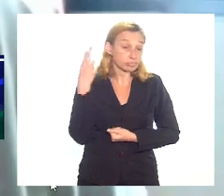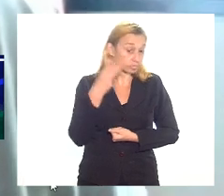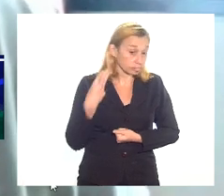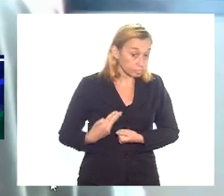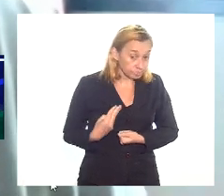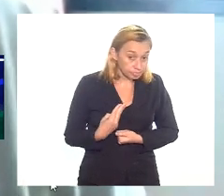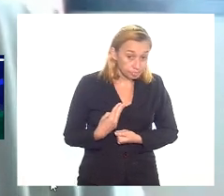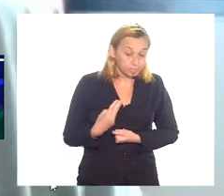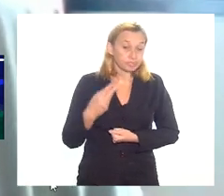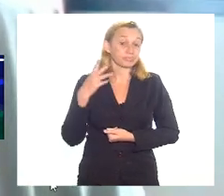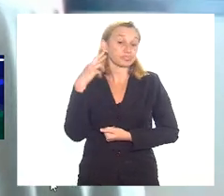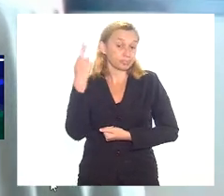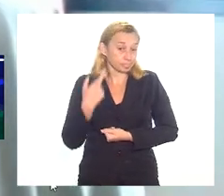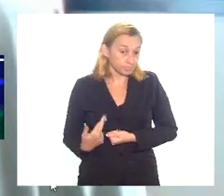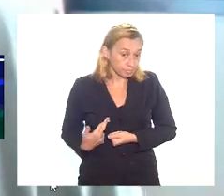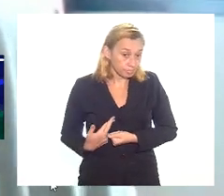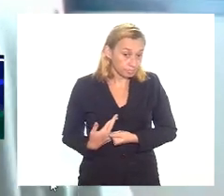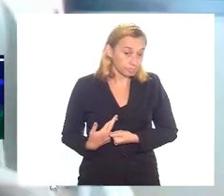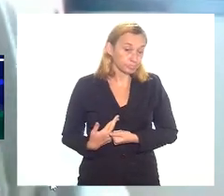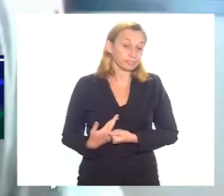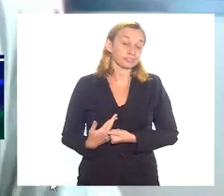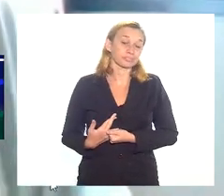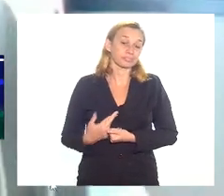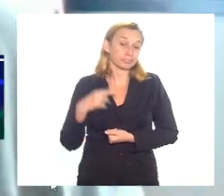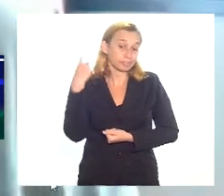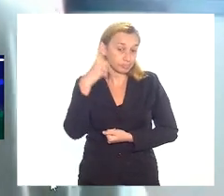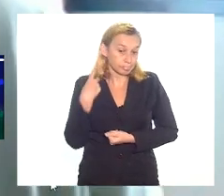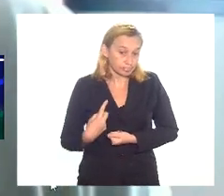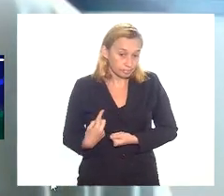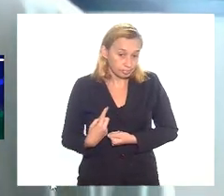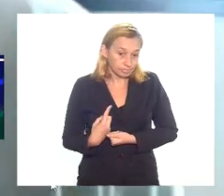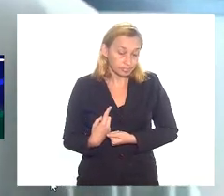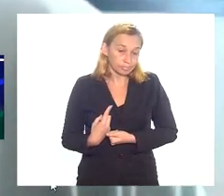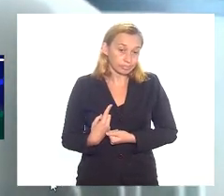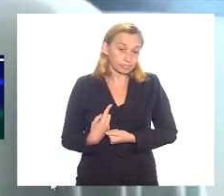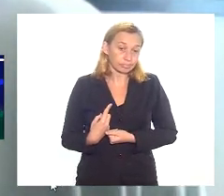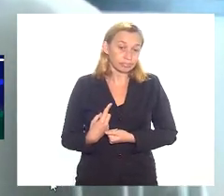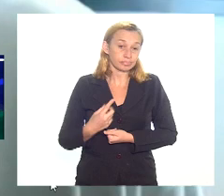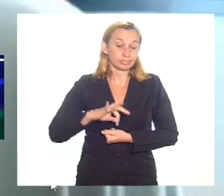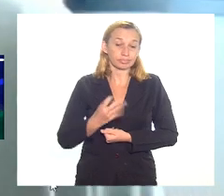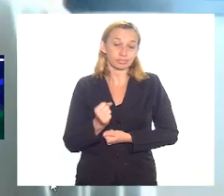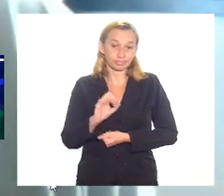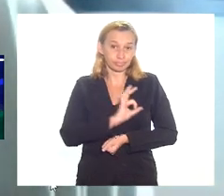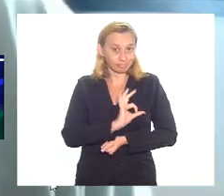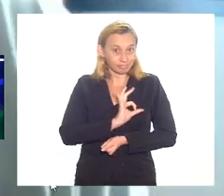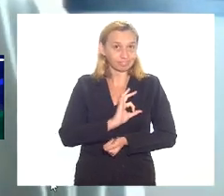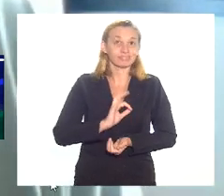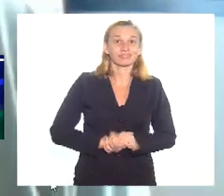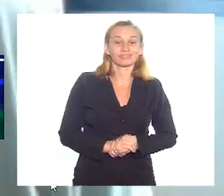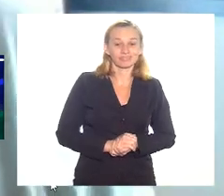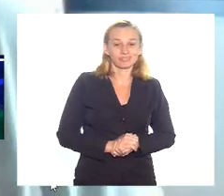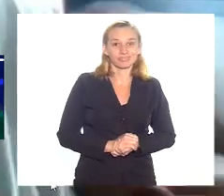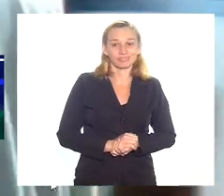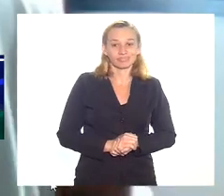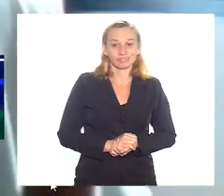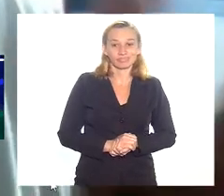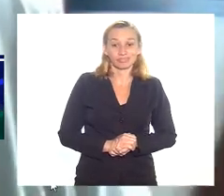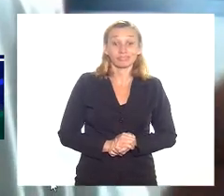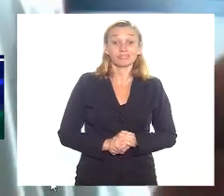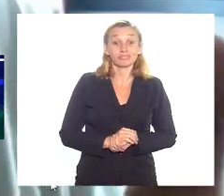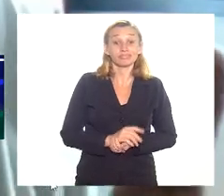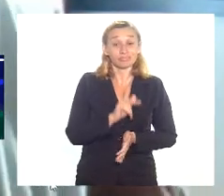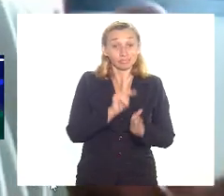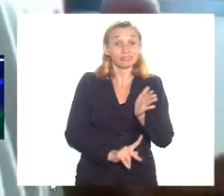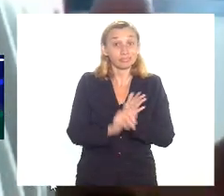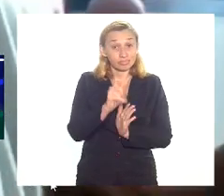Francisco, a Renata Souza, a Dani Monteiro e a Marta Rocha. E esse projeto é